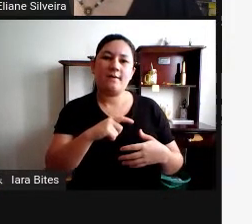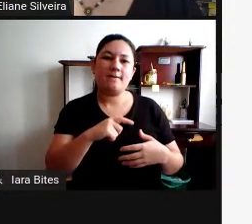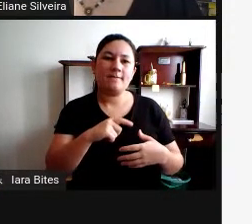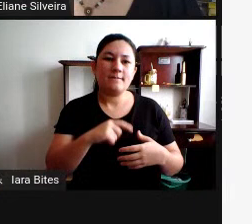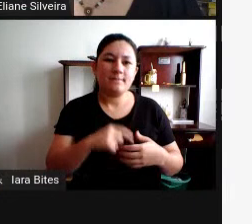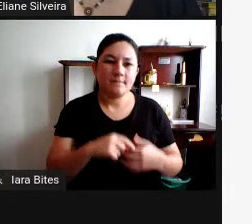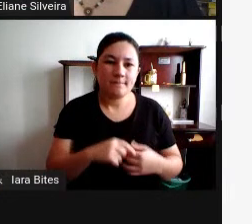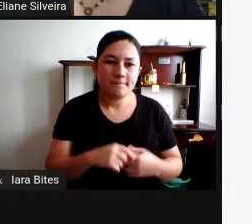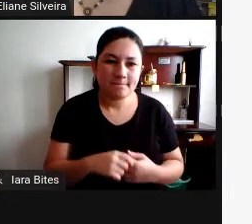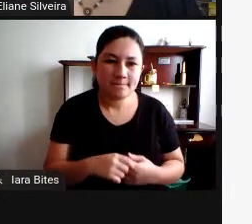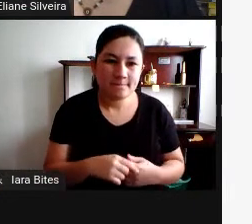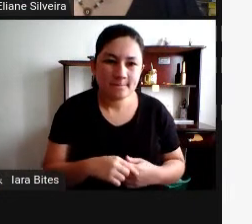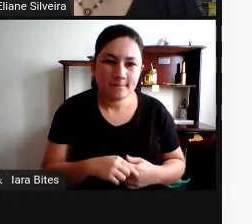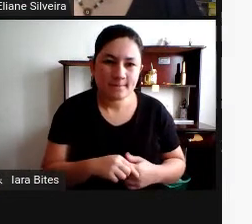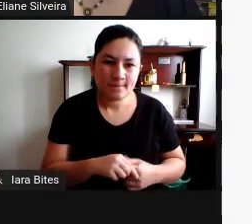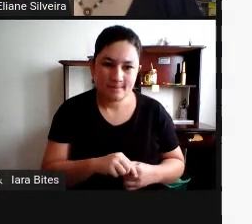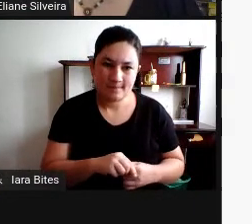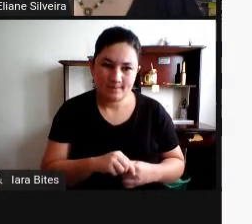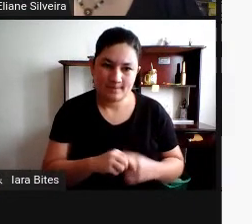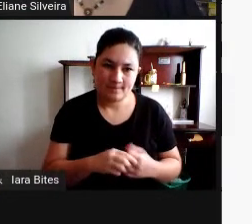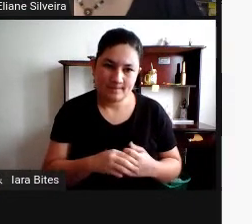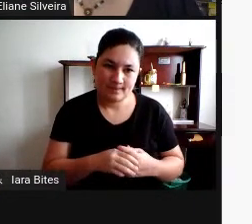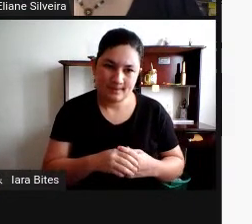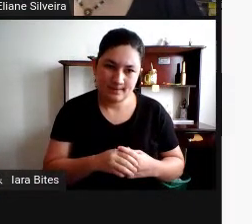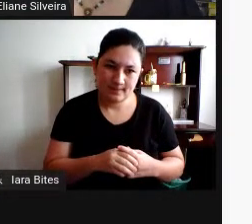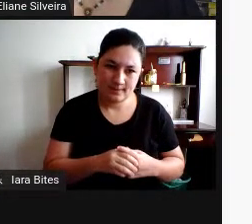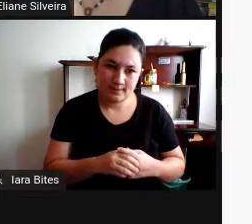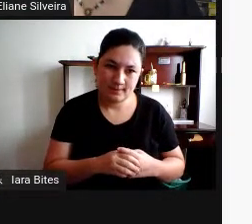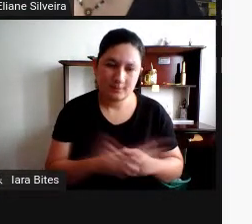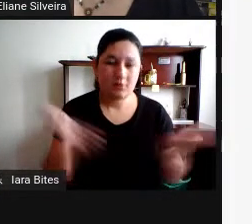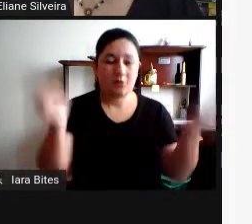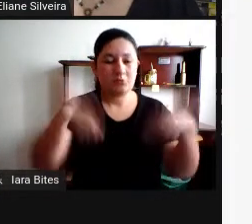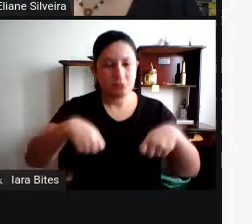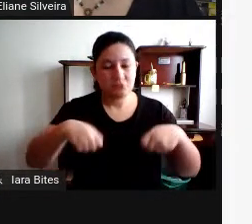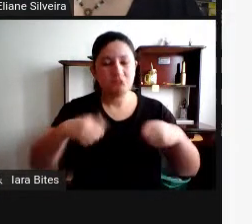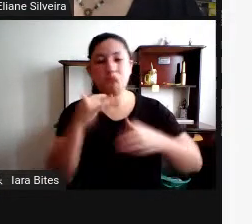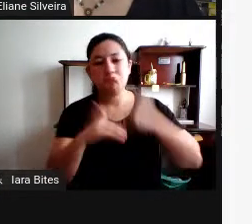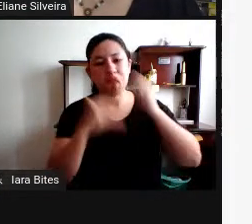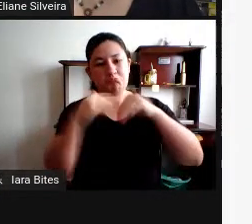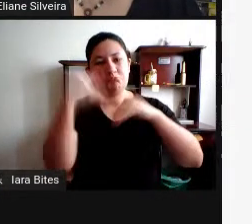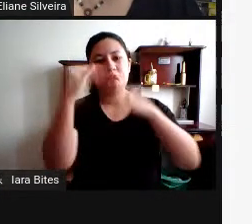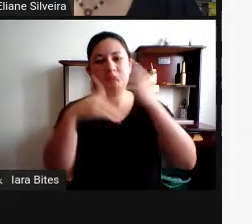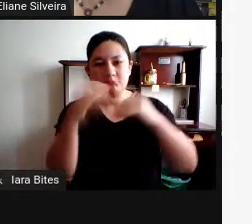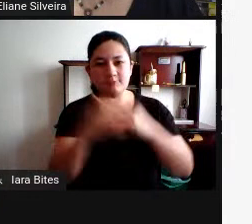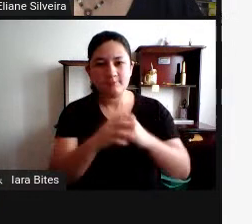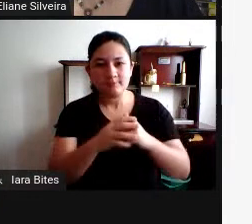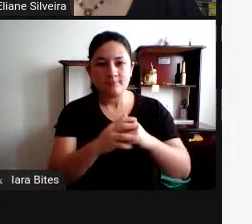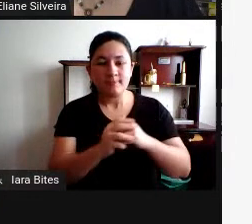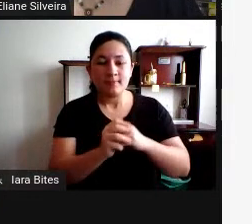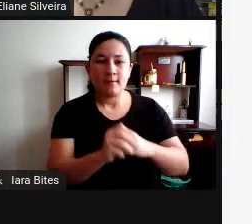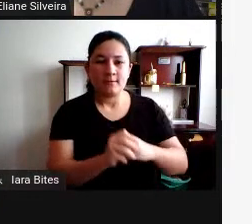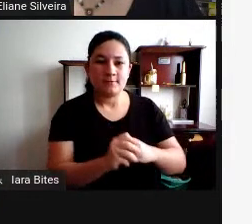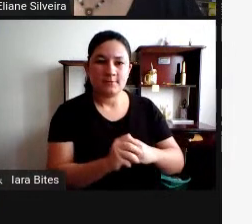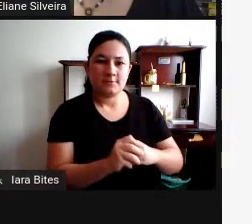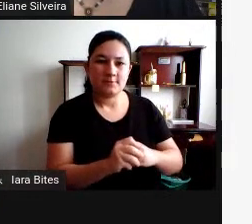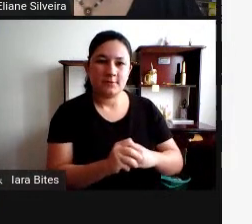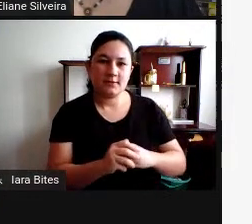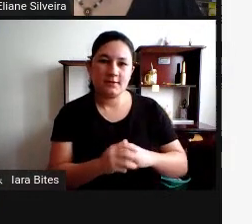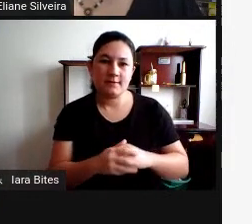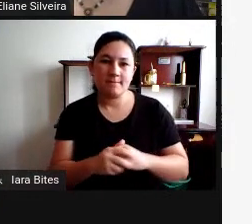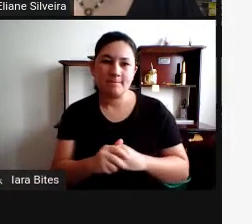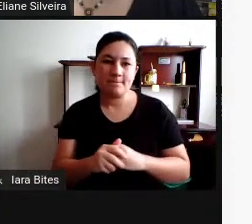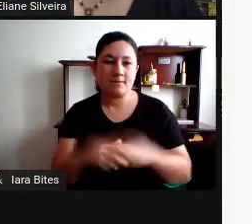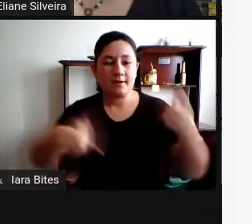traz em si a possibilidade de construção. E também é preciso dizer que muito já foi discutido sobre